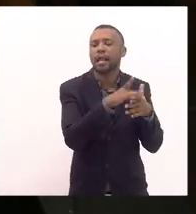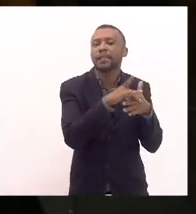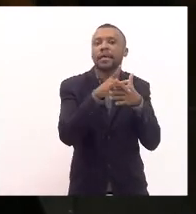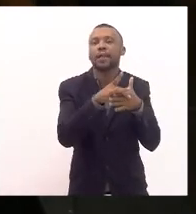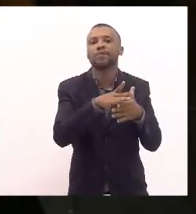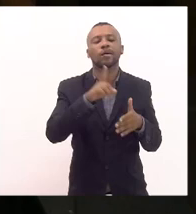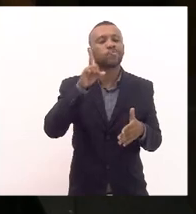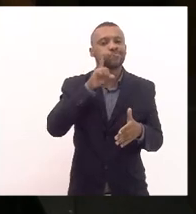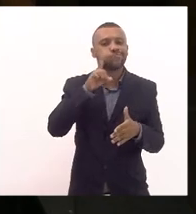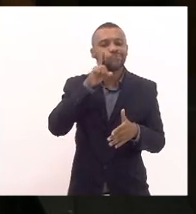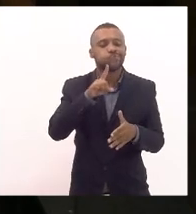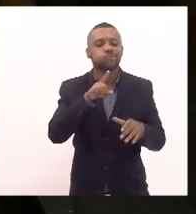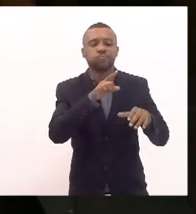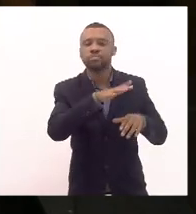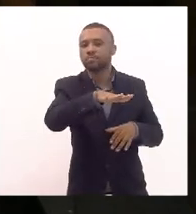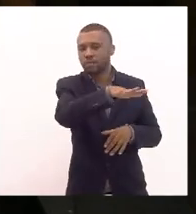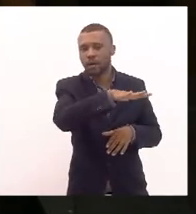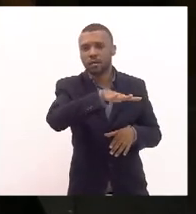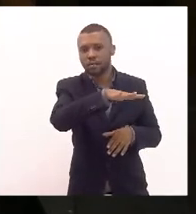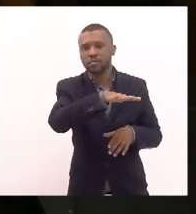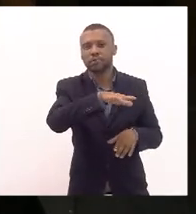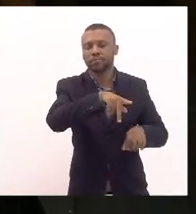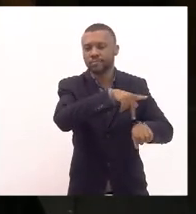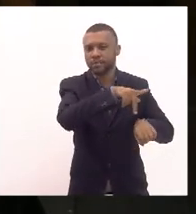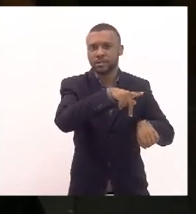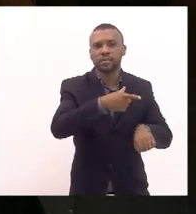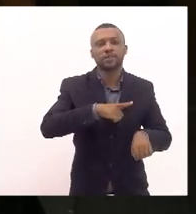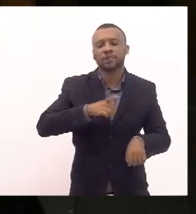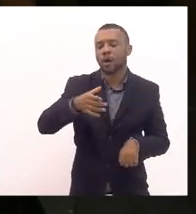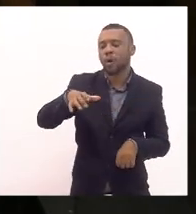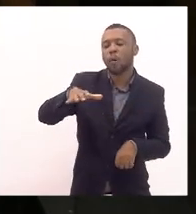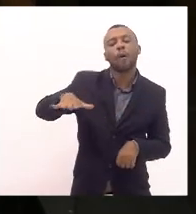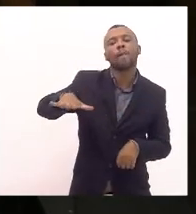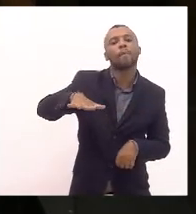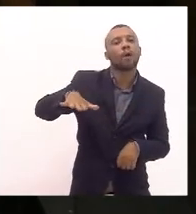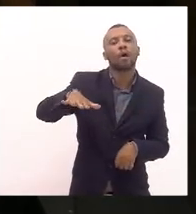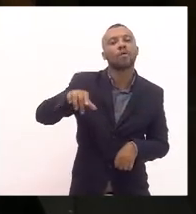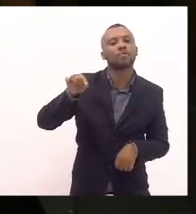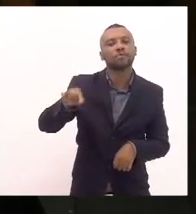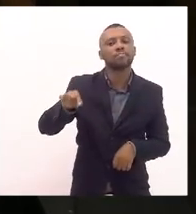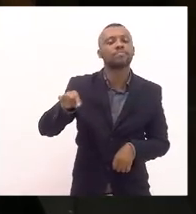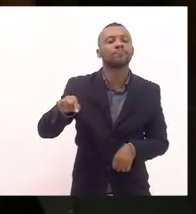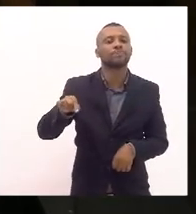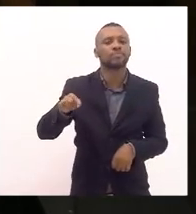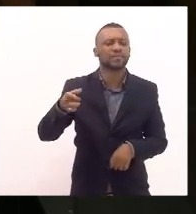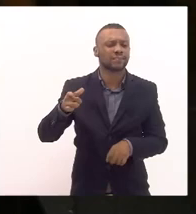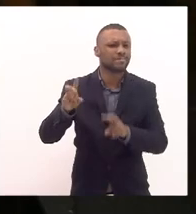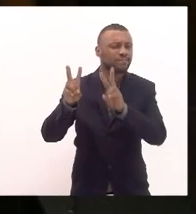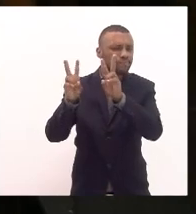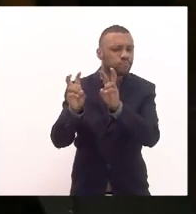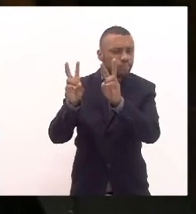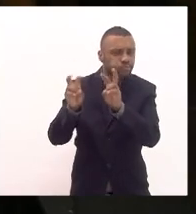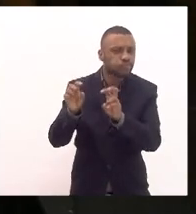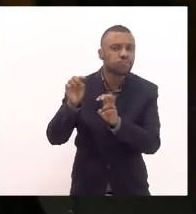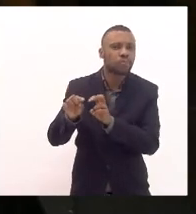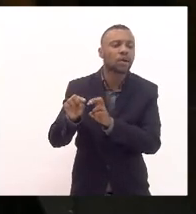e pelos Estados Unidos e me havia o bloco o édito